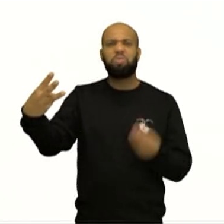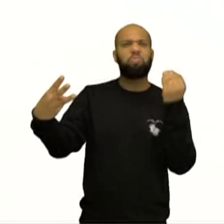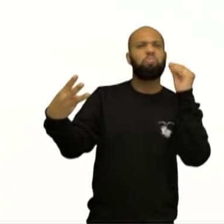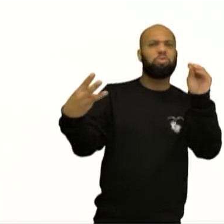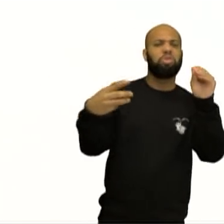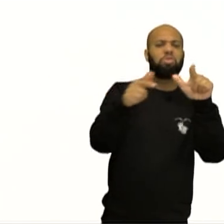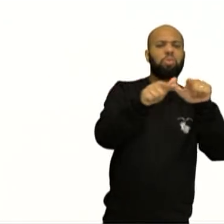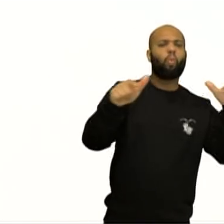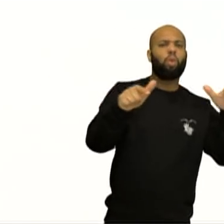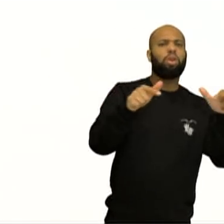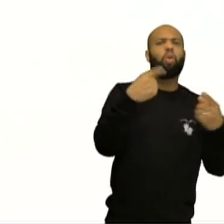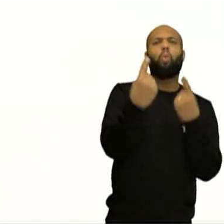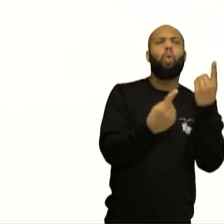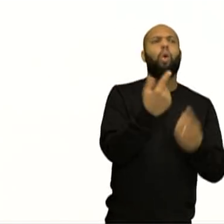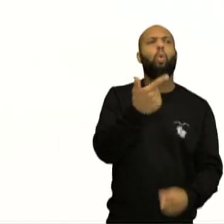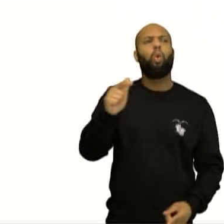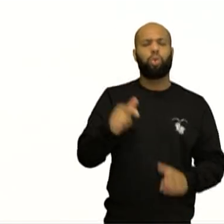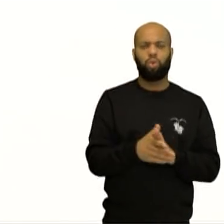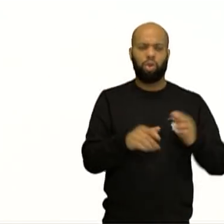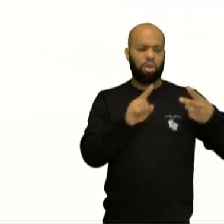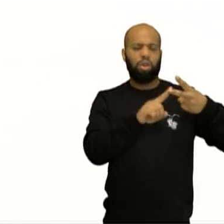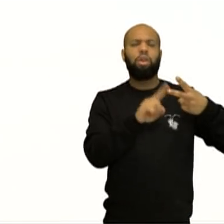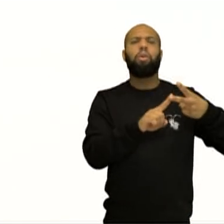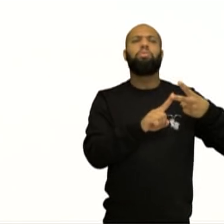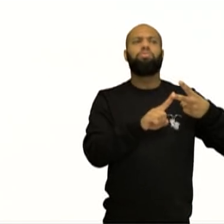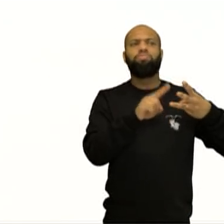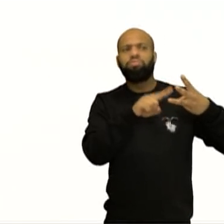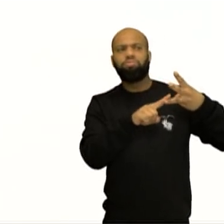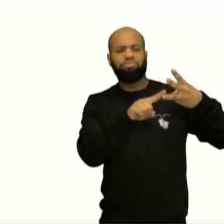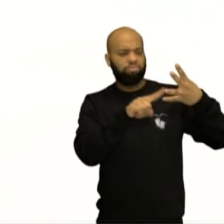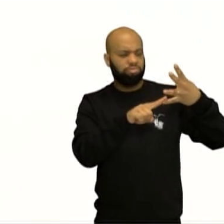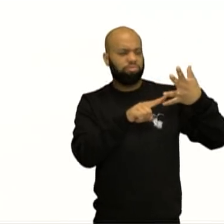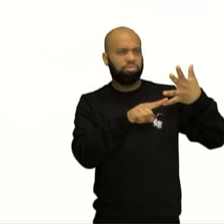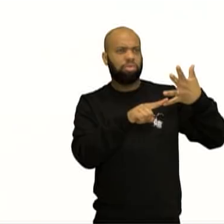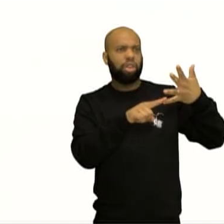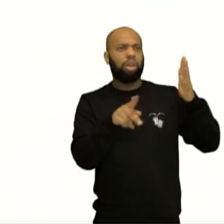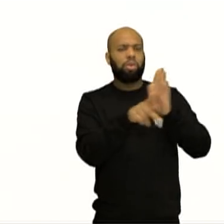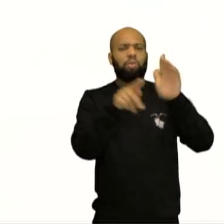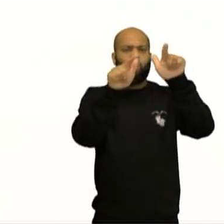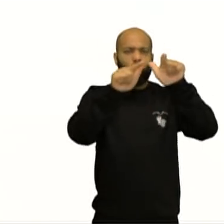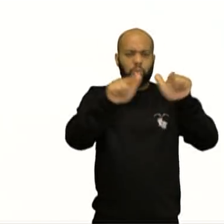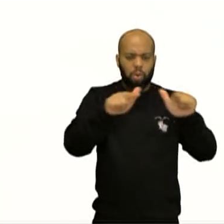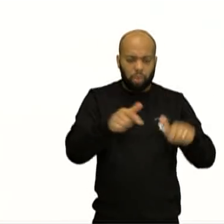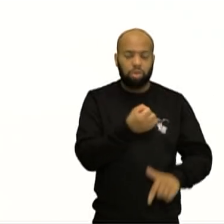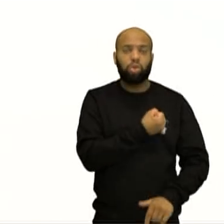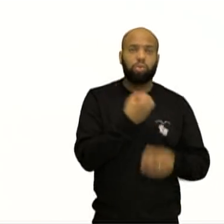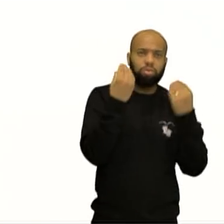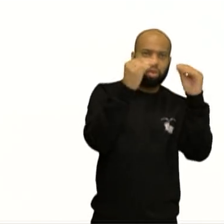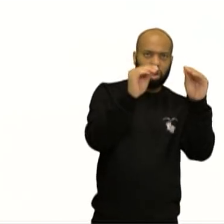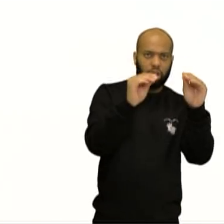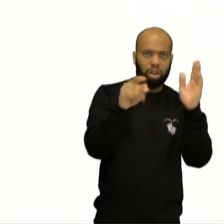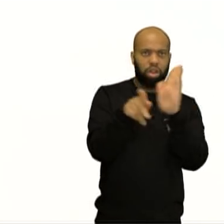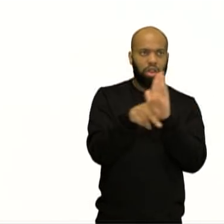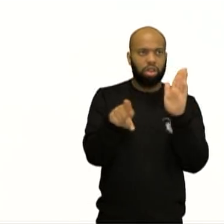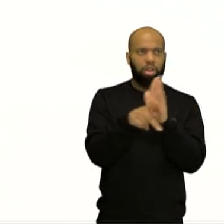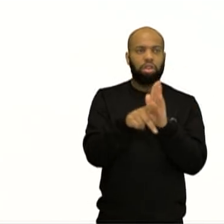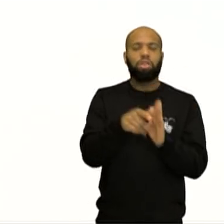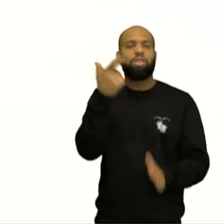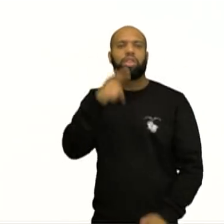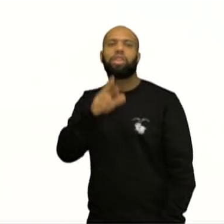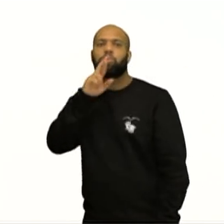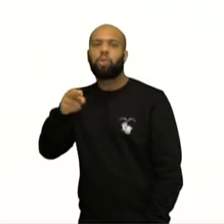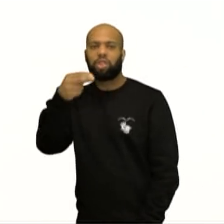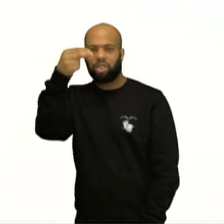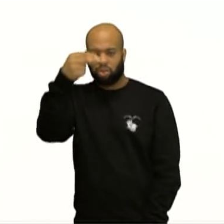Que outro número eu vou colocar aqui para que quando eu fizer menos 3, a resposta vai dar menos 3. E assim